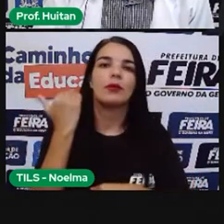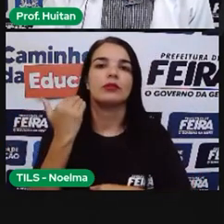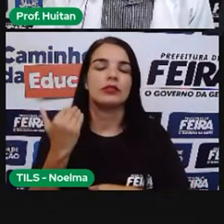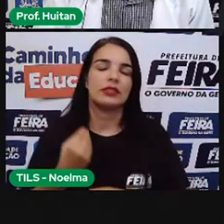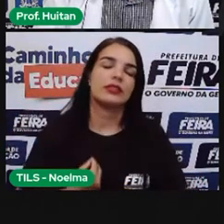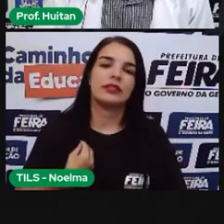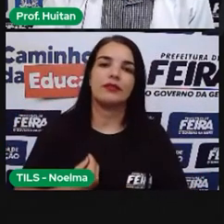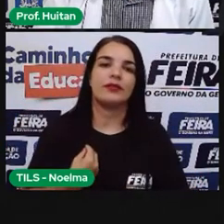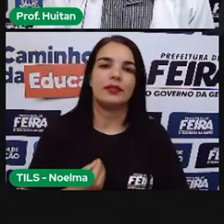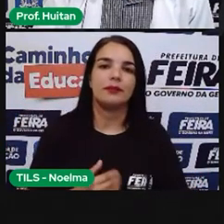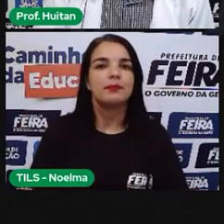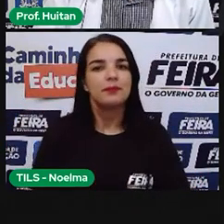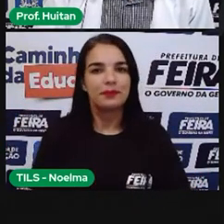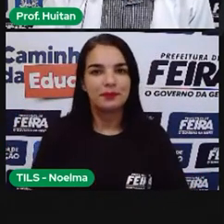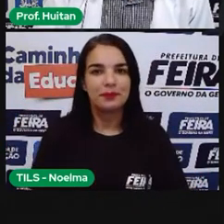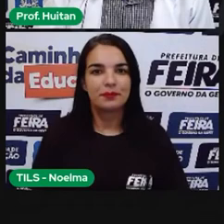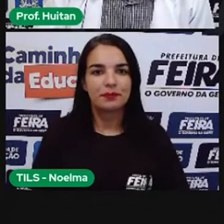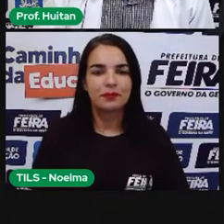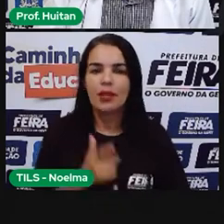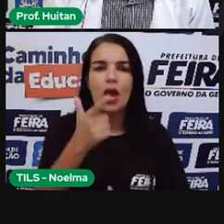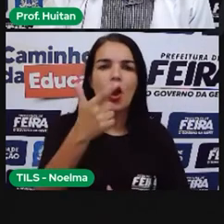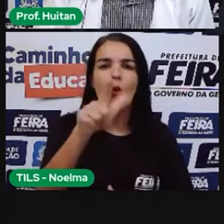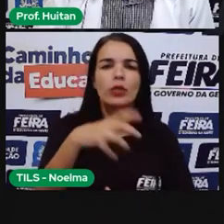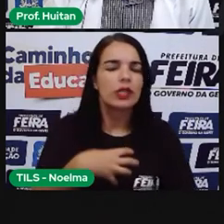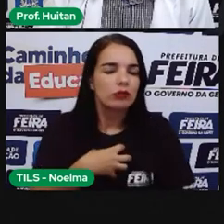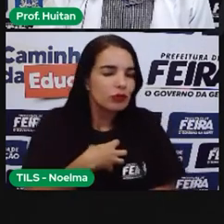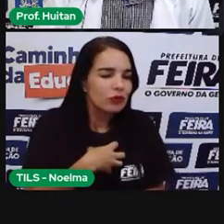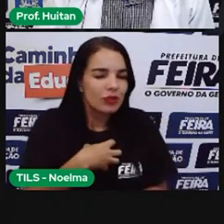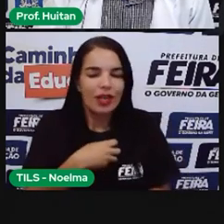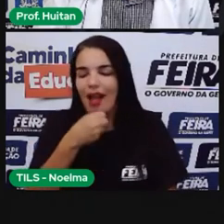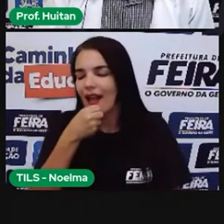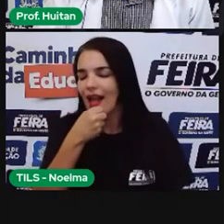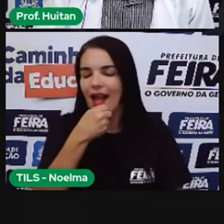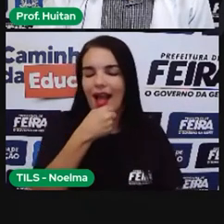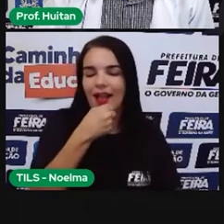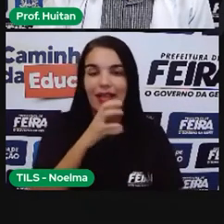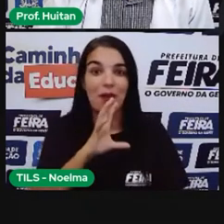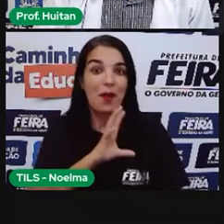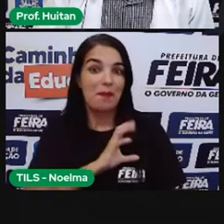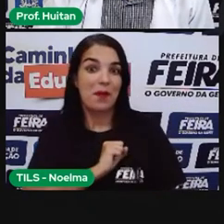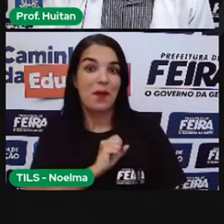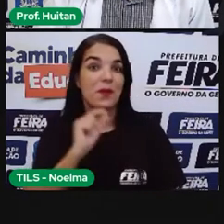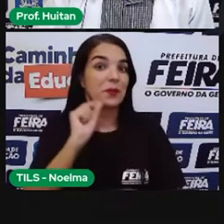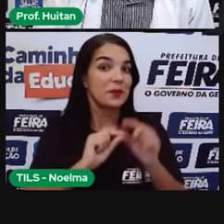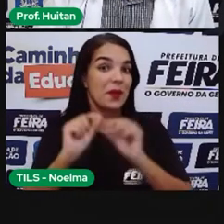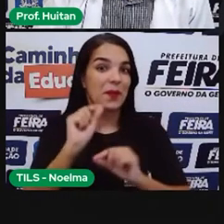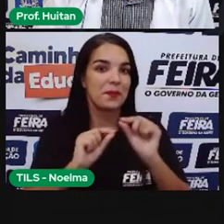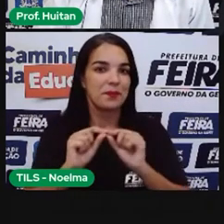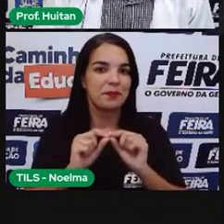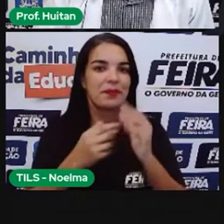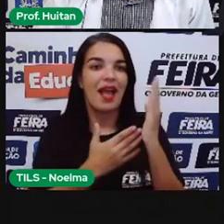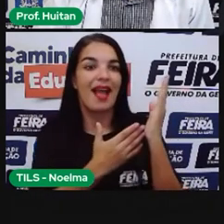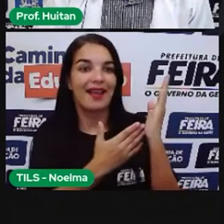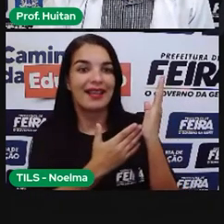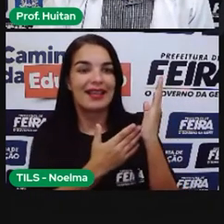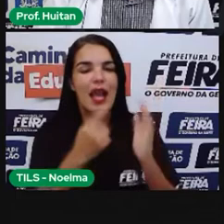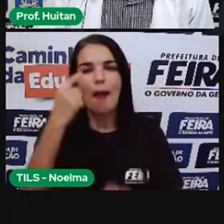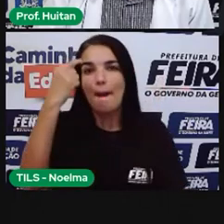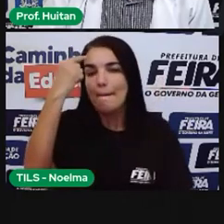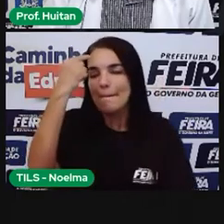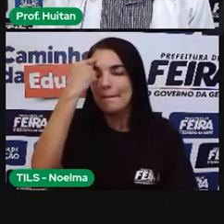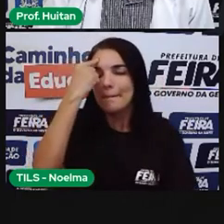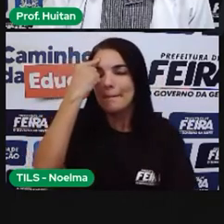vida. Outro estilo e outra forma de se cantar o amor, não é? Essa todo mundo